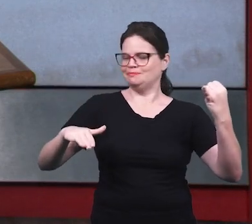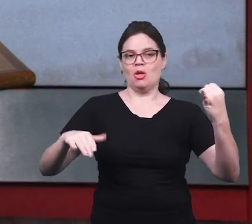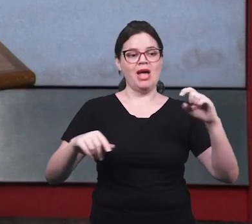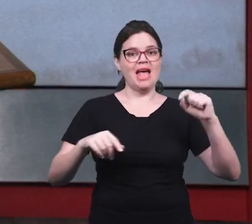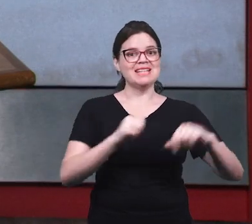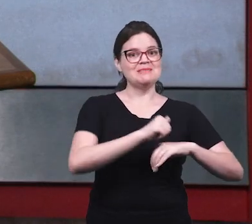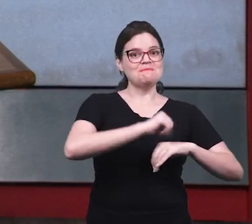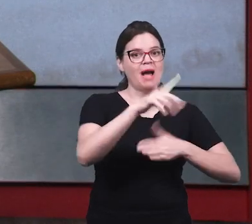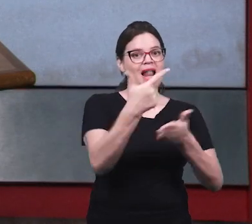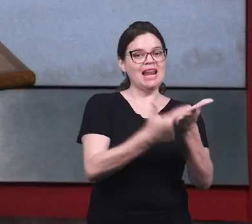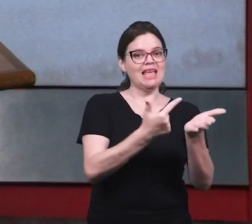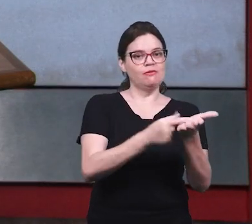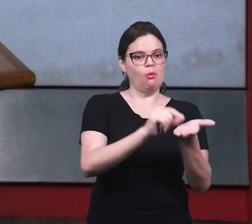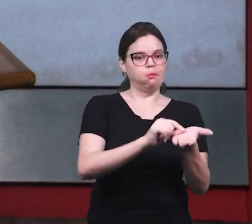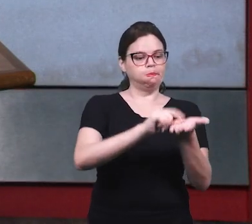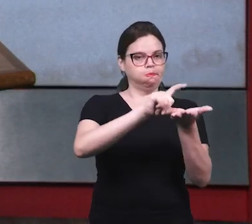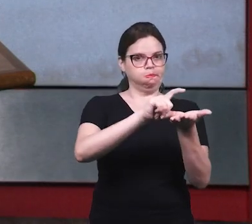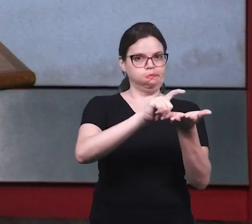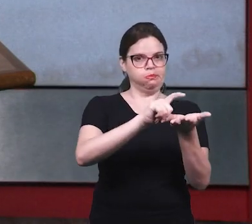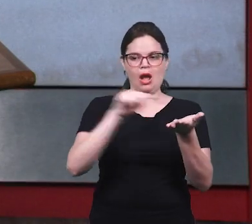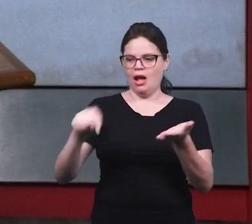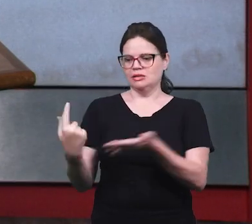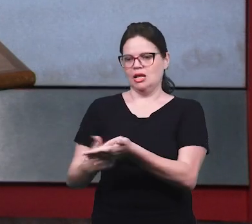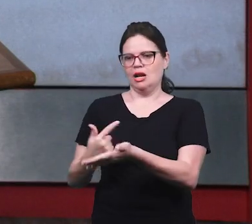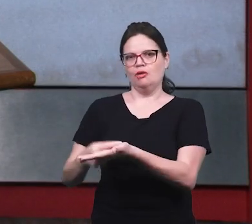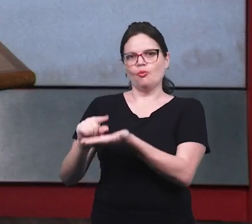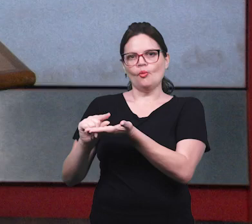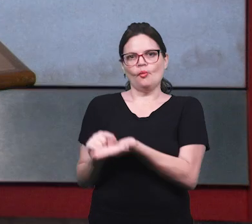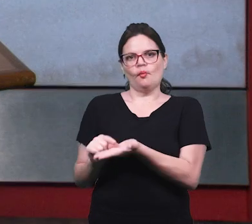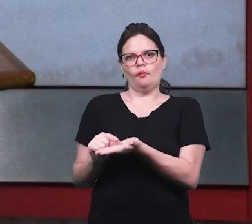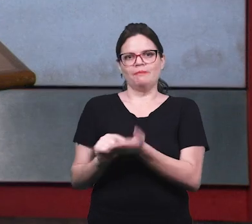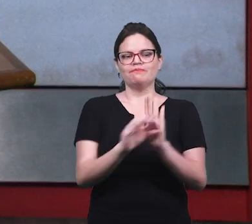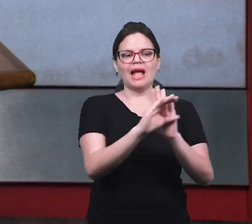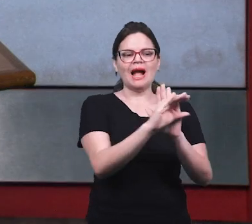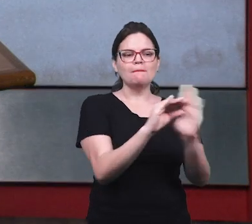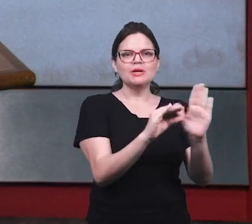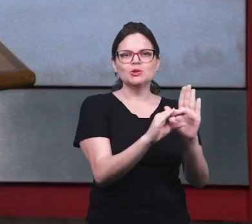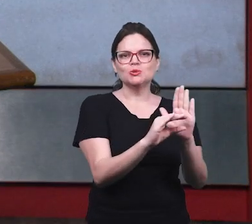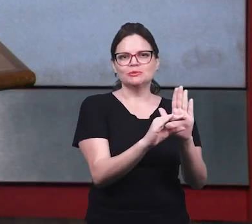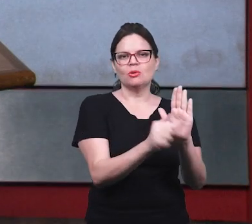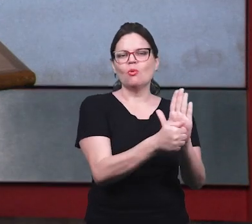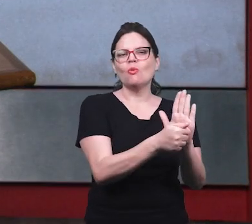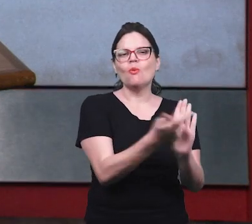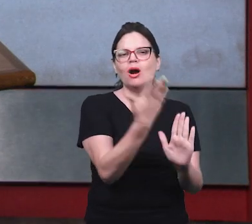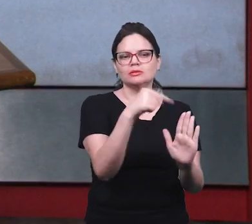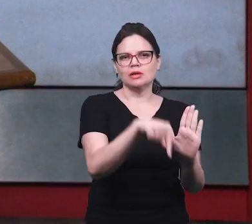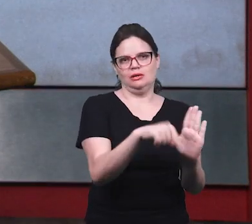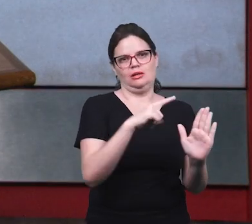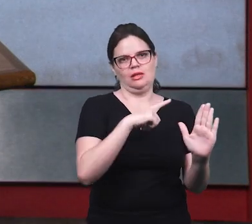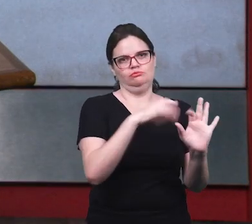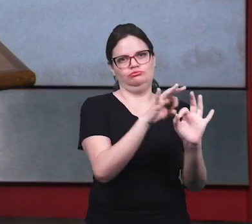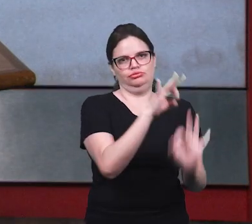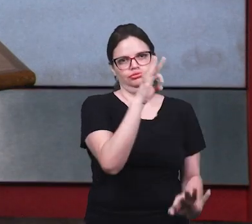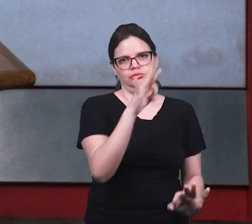importante do que o outro, mas se relaciona ao fato do tamanho do livro que o profeta